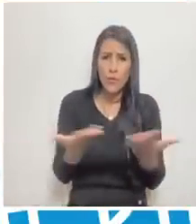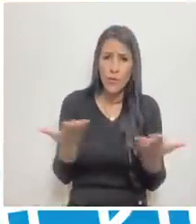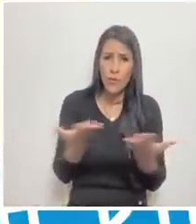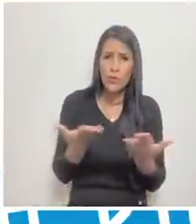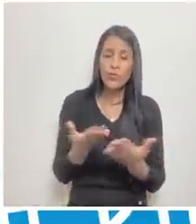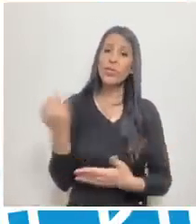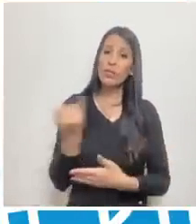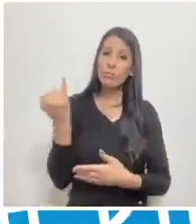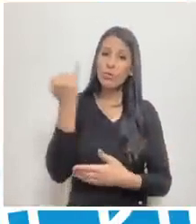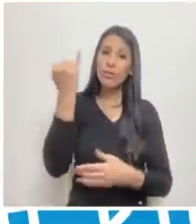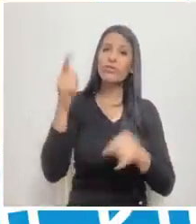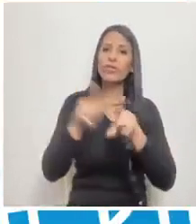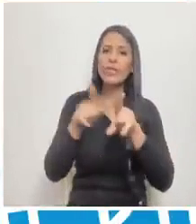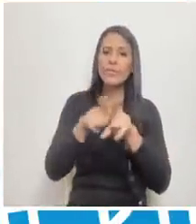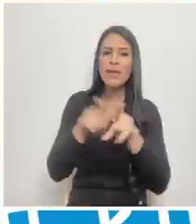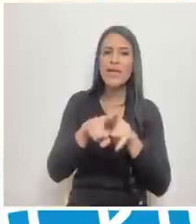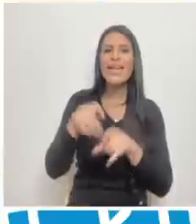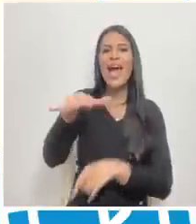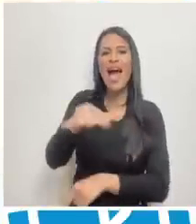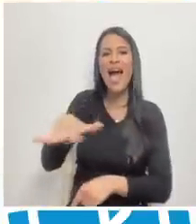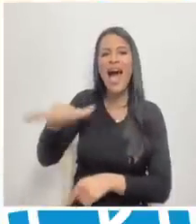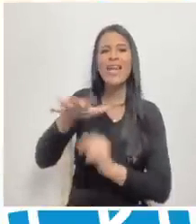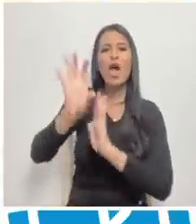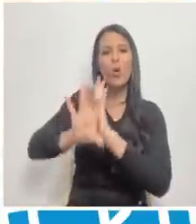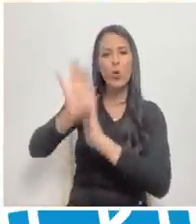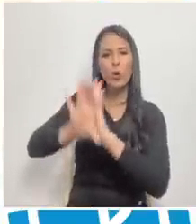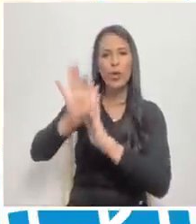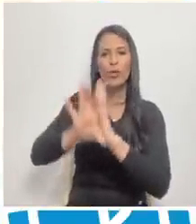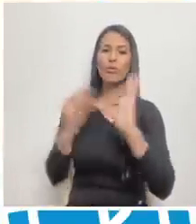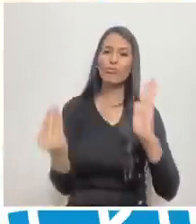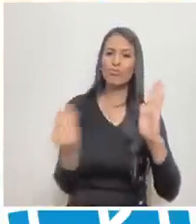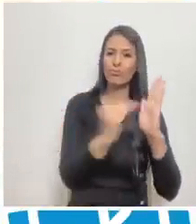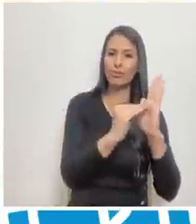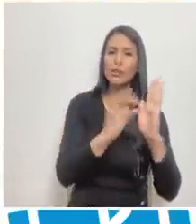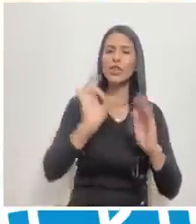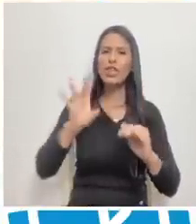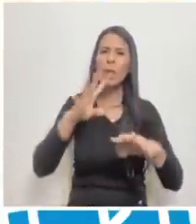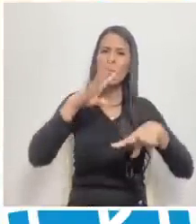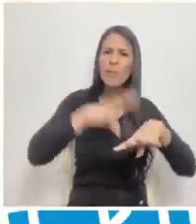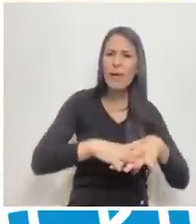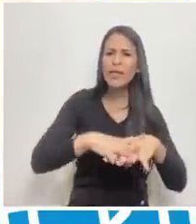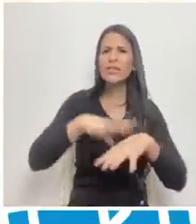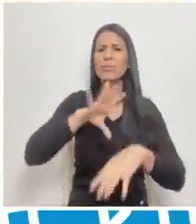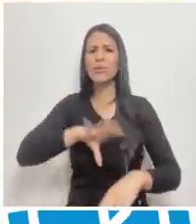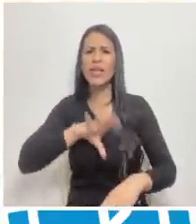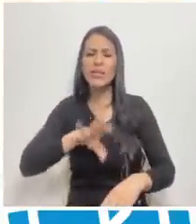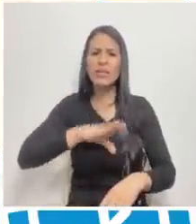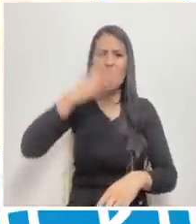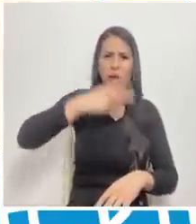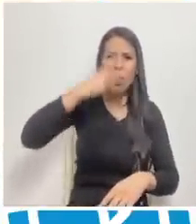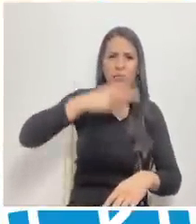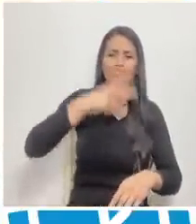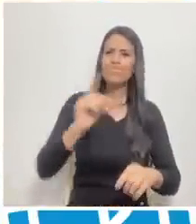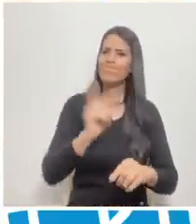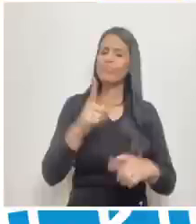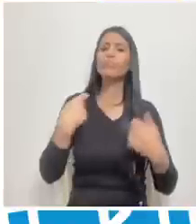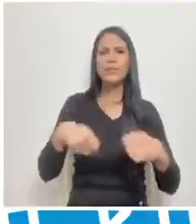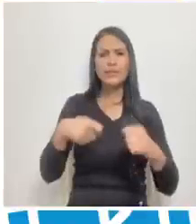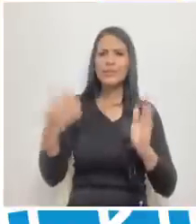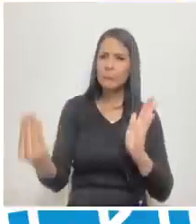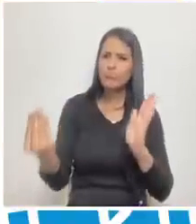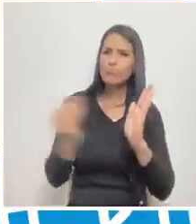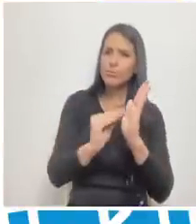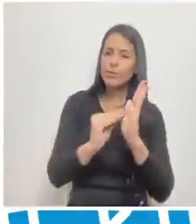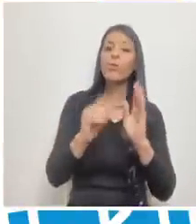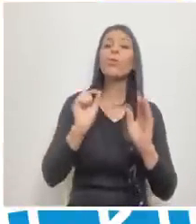áreas curriculares. Chega só de língua portuguesa e matemática. Então, temos que pensar em introduzir ciências, por